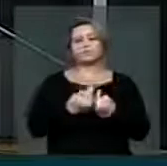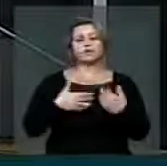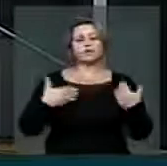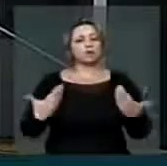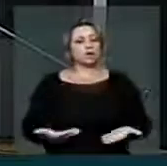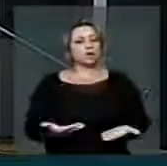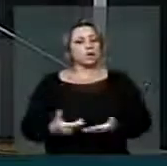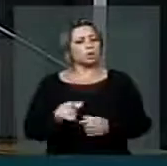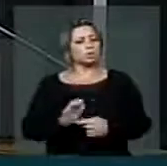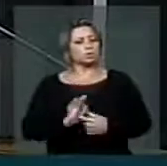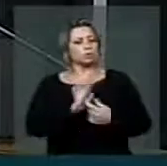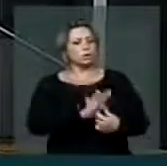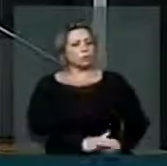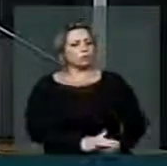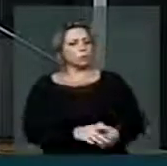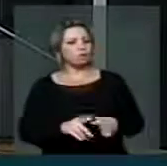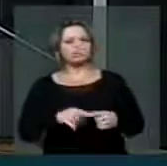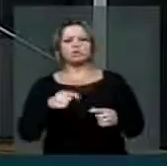hoje cobertura de